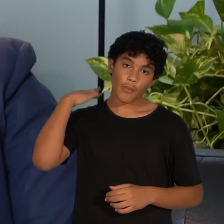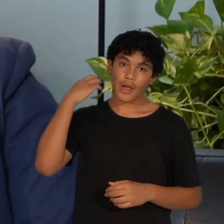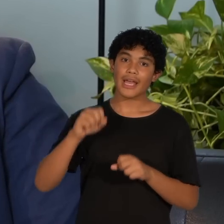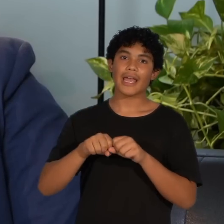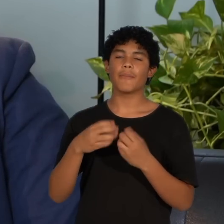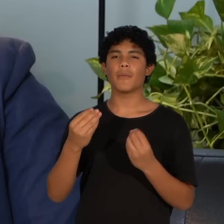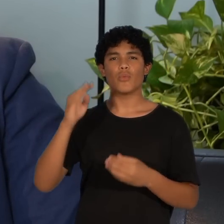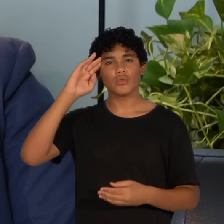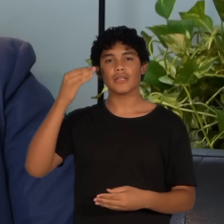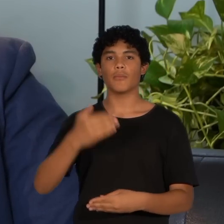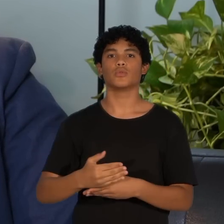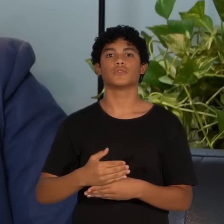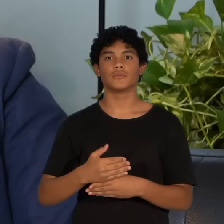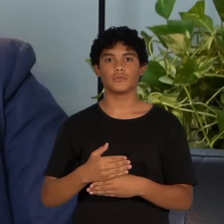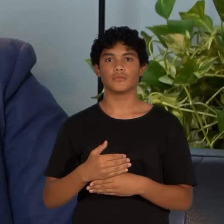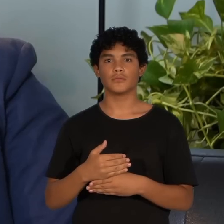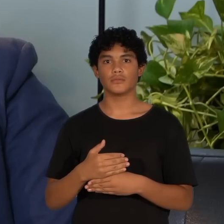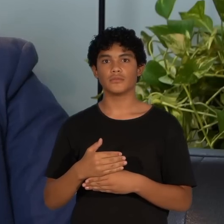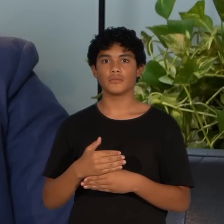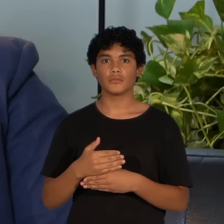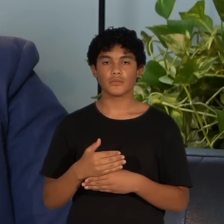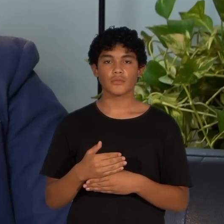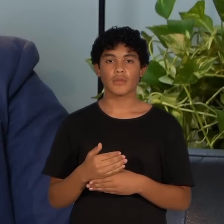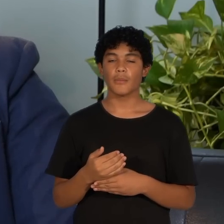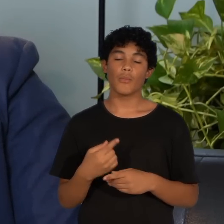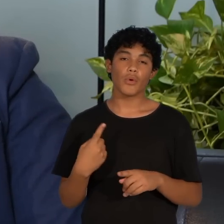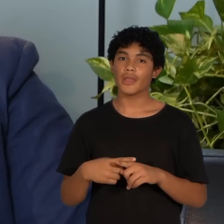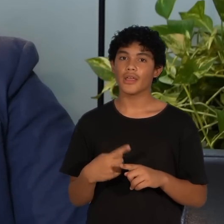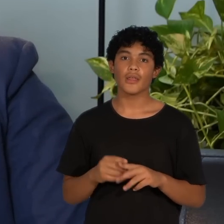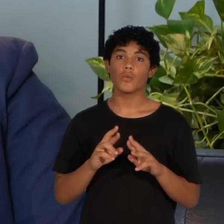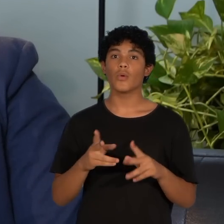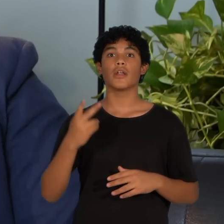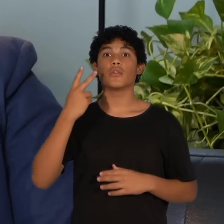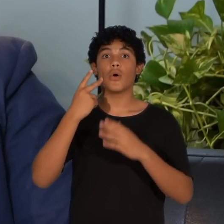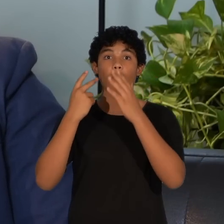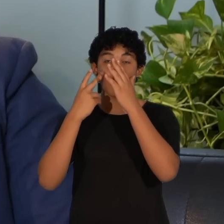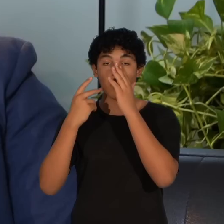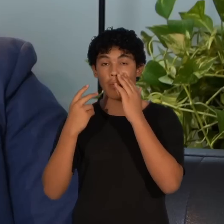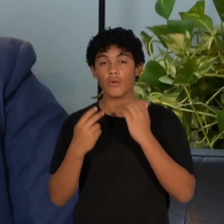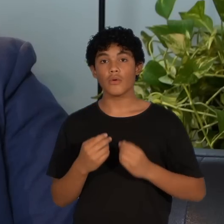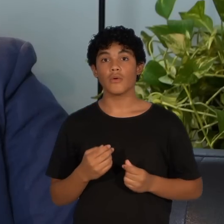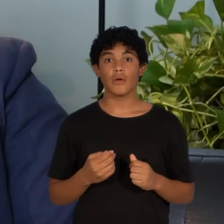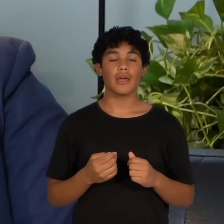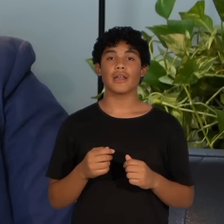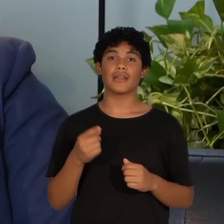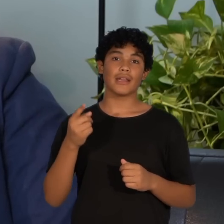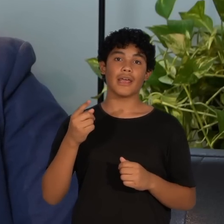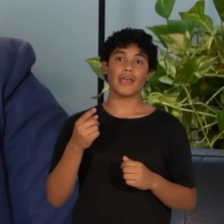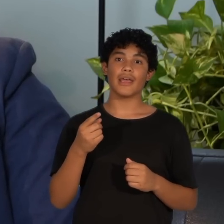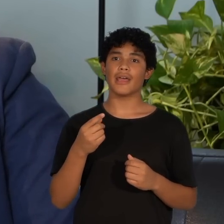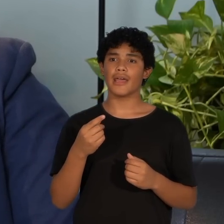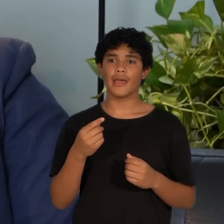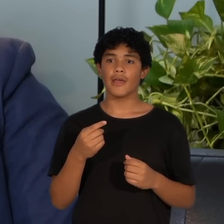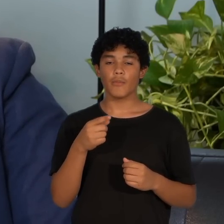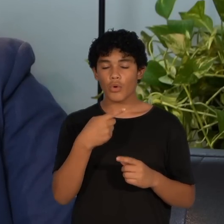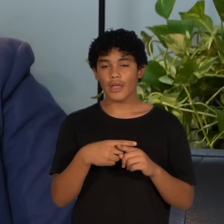tabus com essa mulher. Era incomum, ou era praticamente impossível